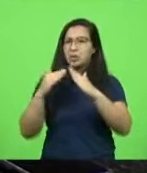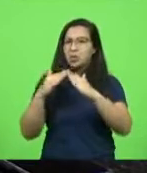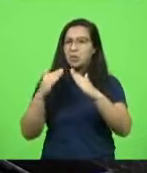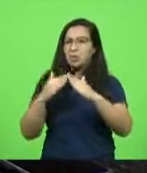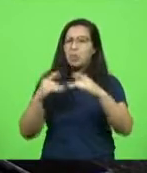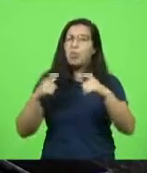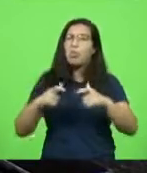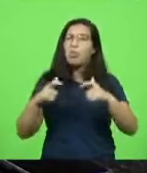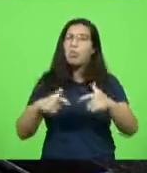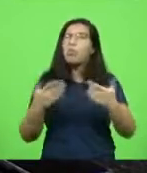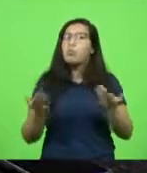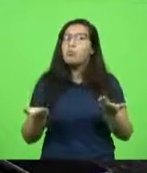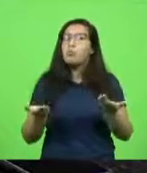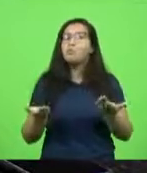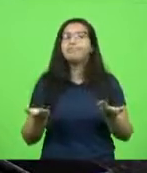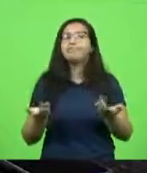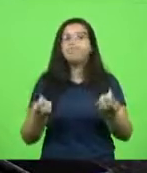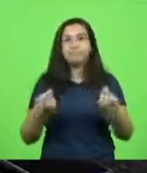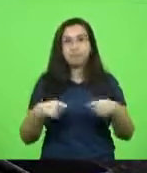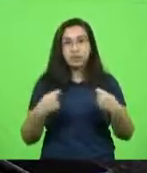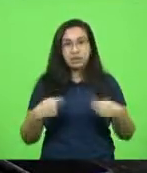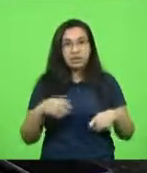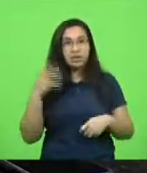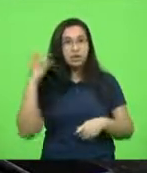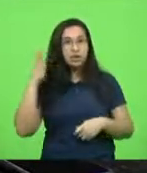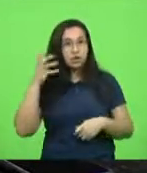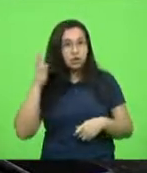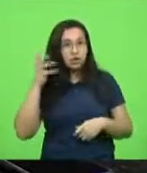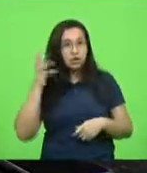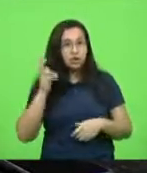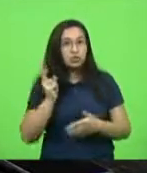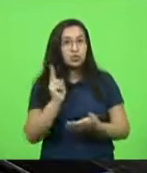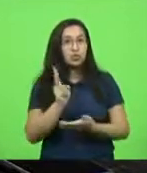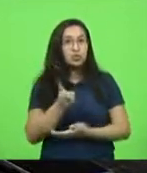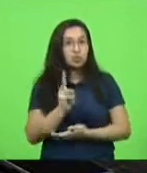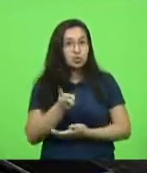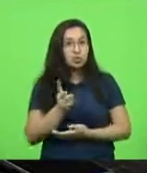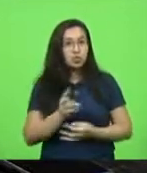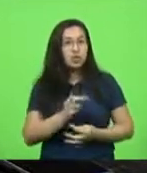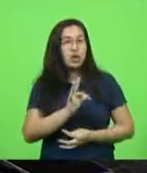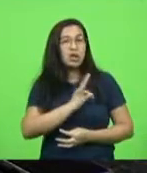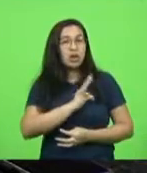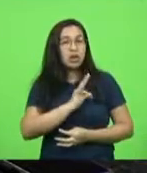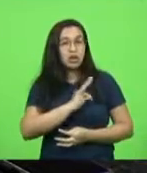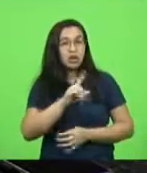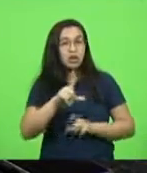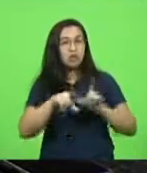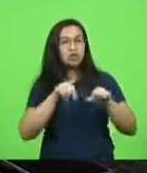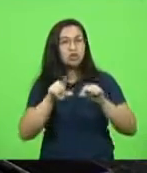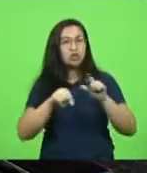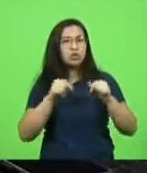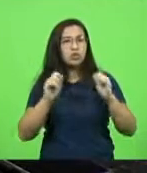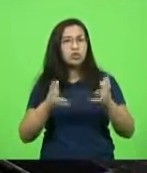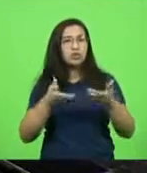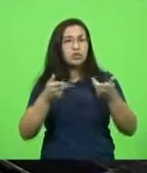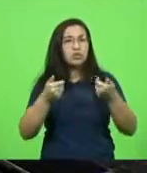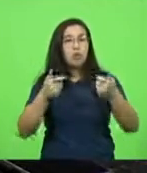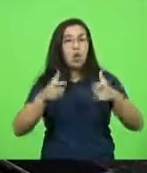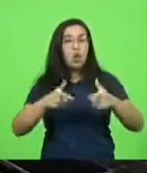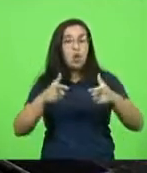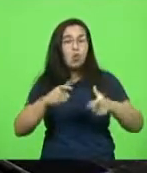manter o discurso de campanha tecnicidade na escolha e não só de para onde vão os